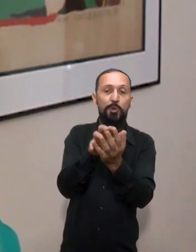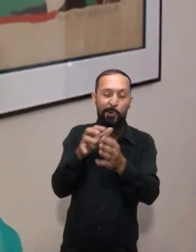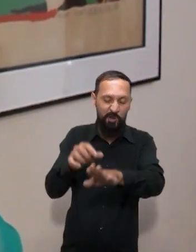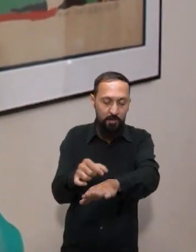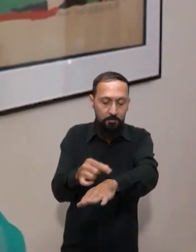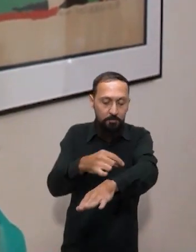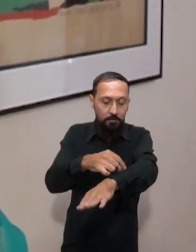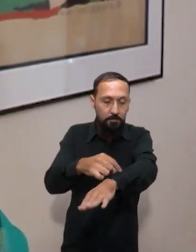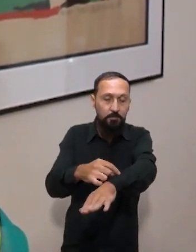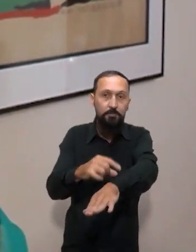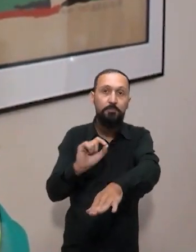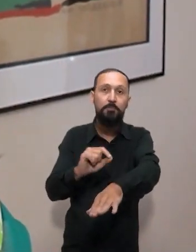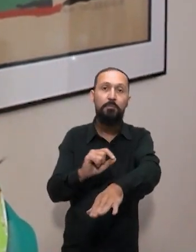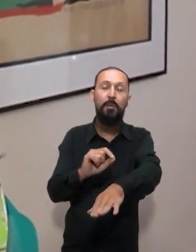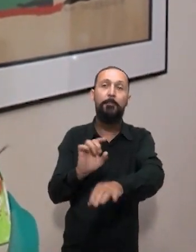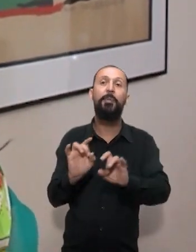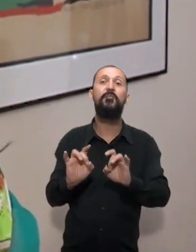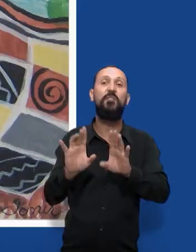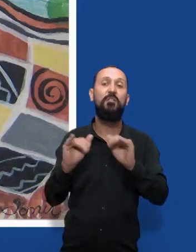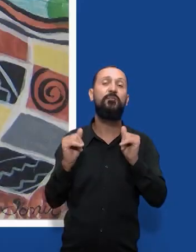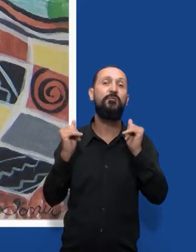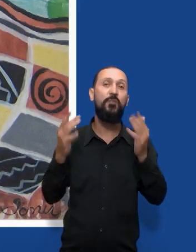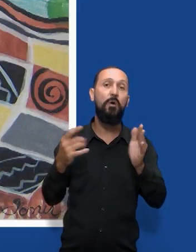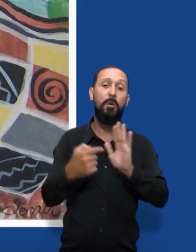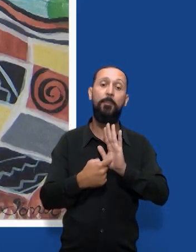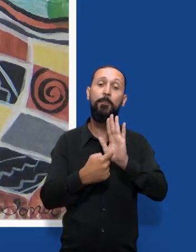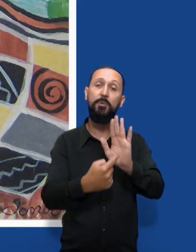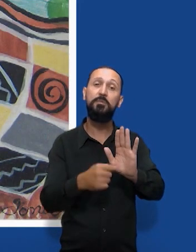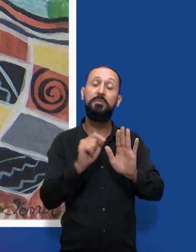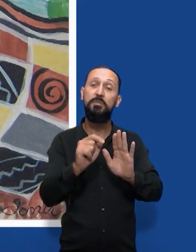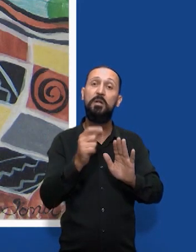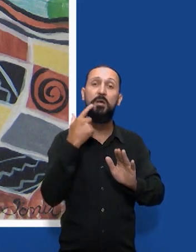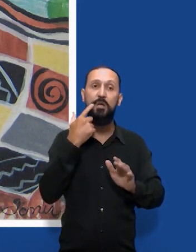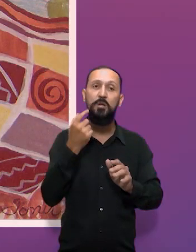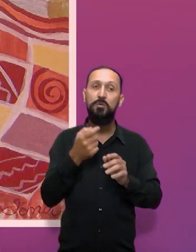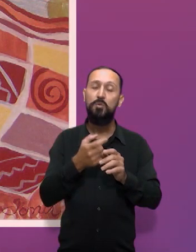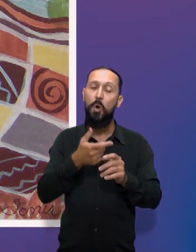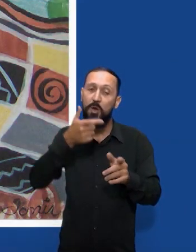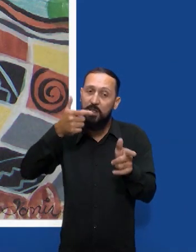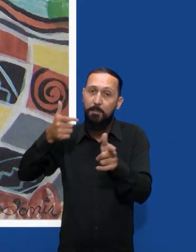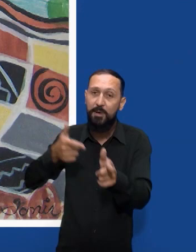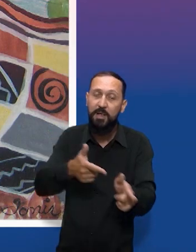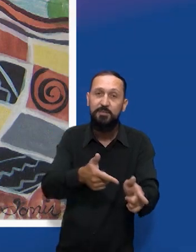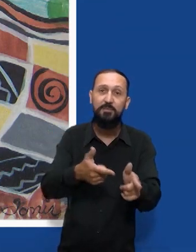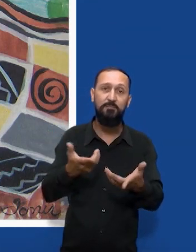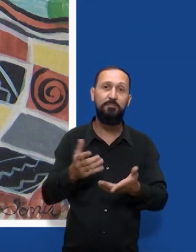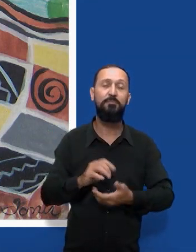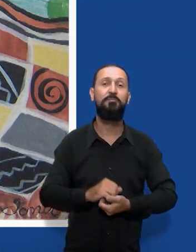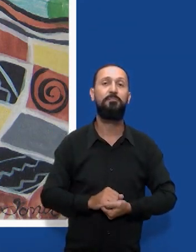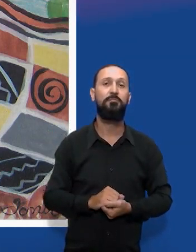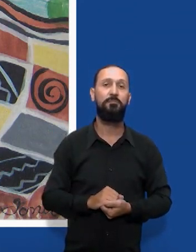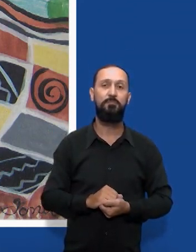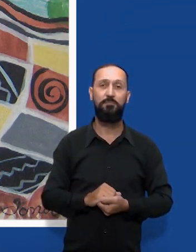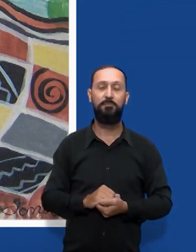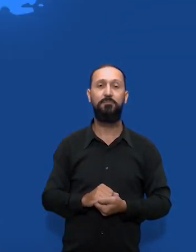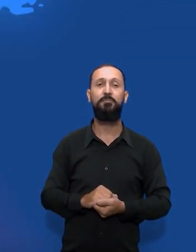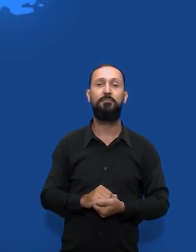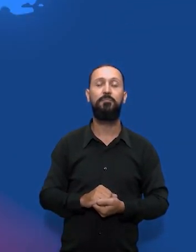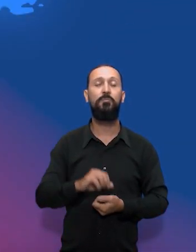jacaré, né, um selinho para exportação, denunciando a caça de jacarés naquela